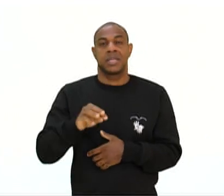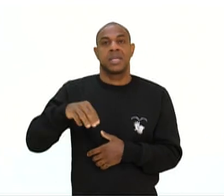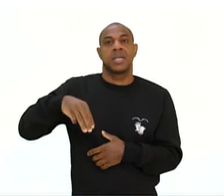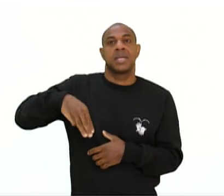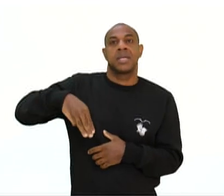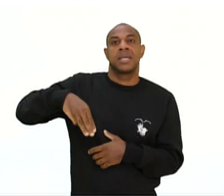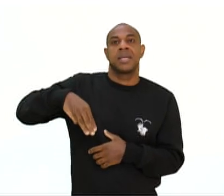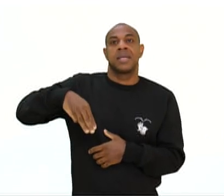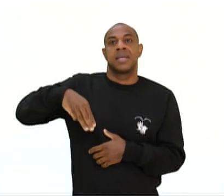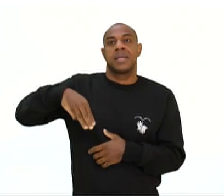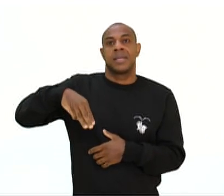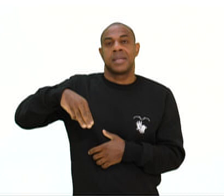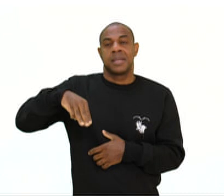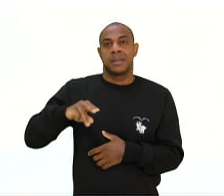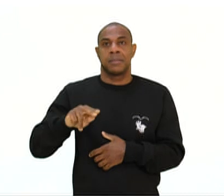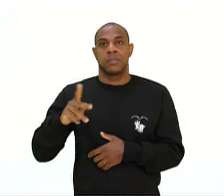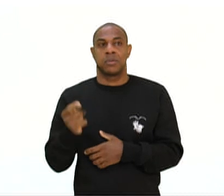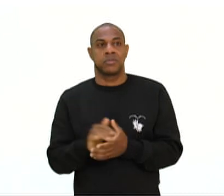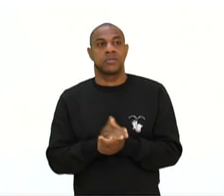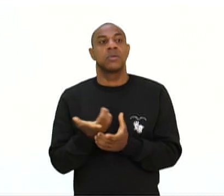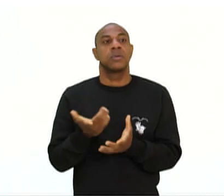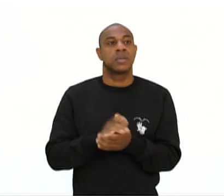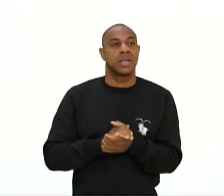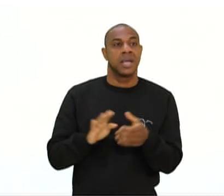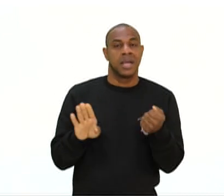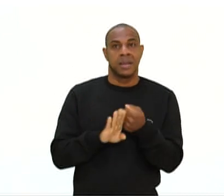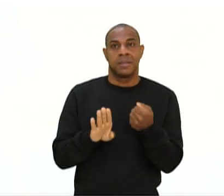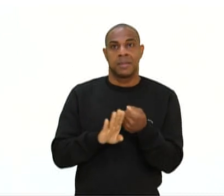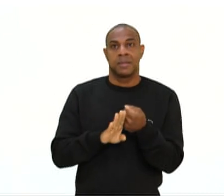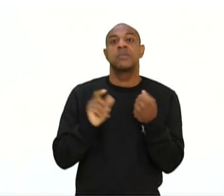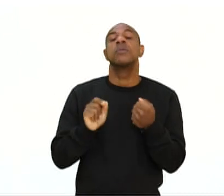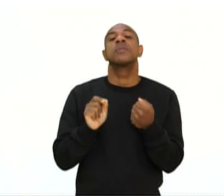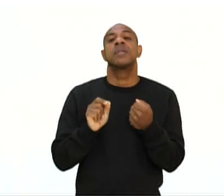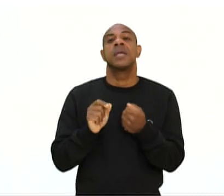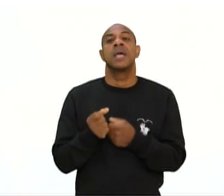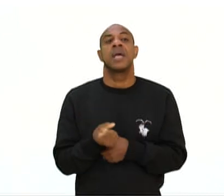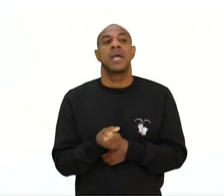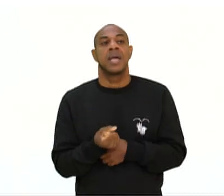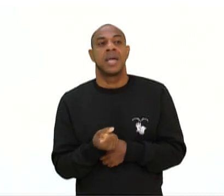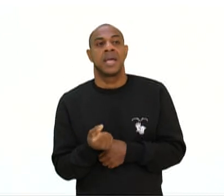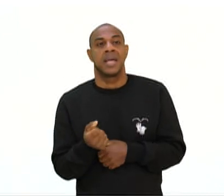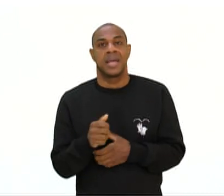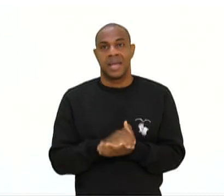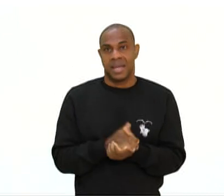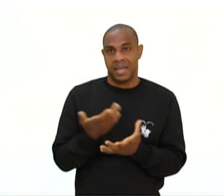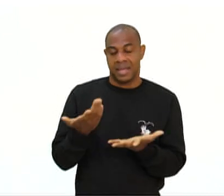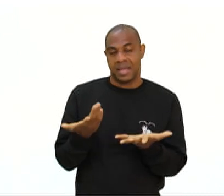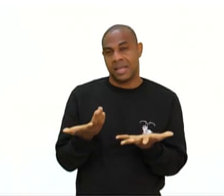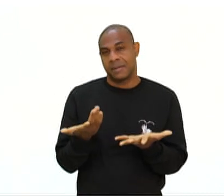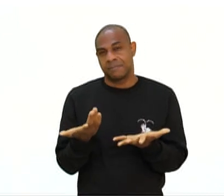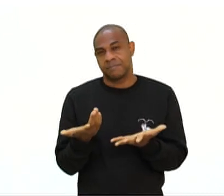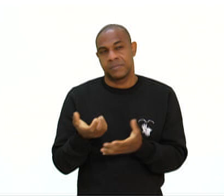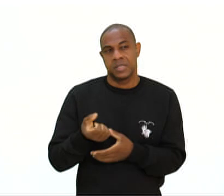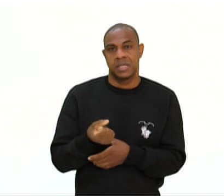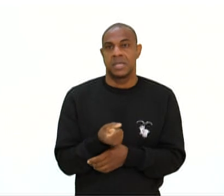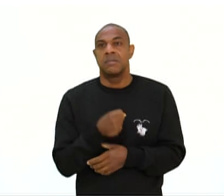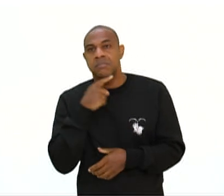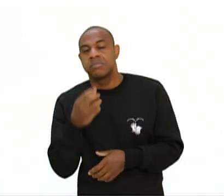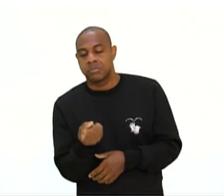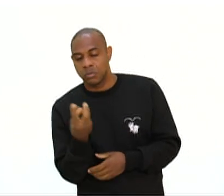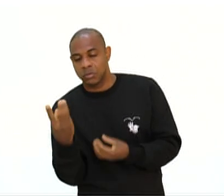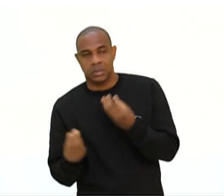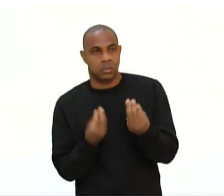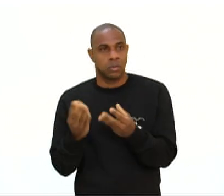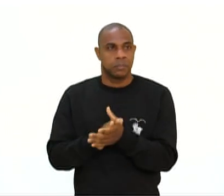muita comida na geladeira, ok? Que mais? Olha aqui, tá na negativa, né, gente? Isn't, tá? Está